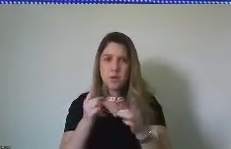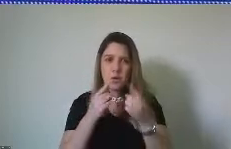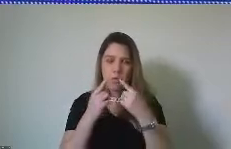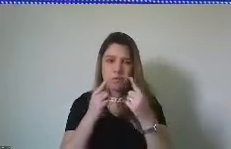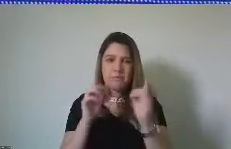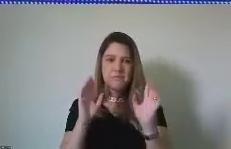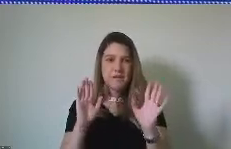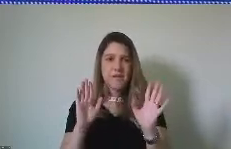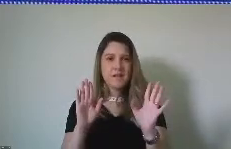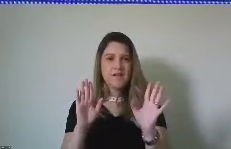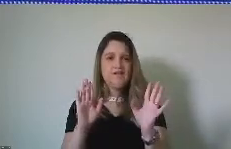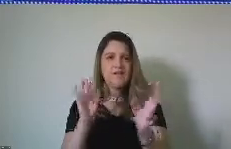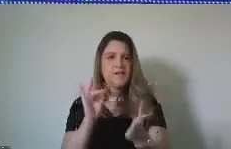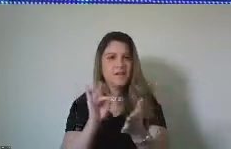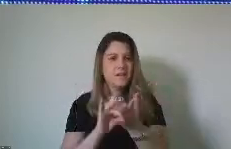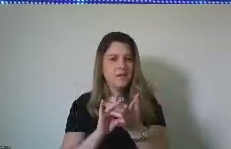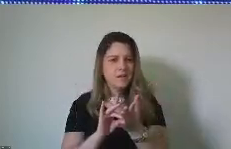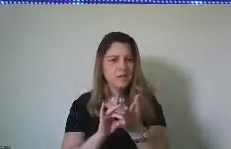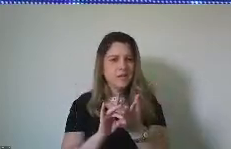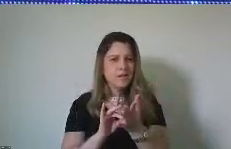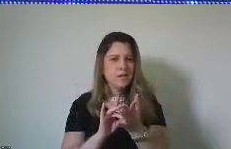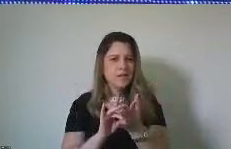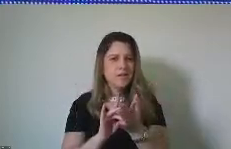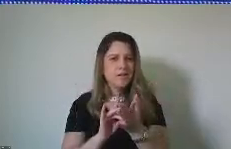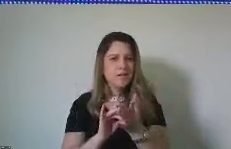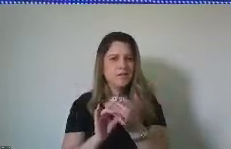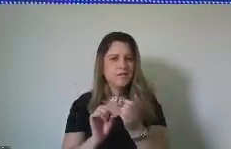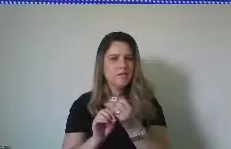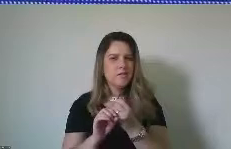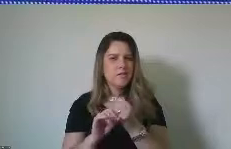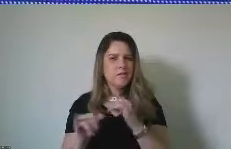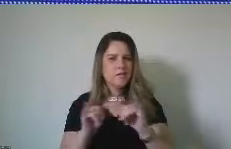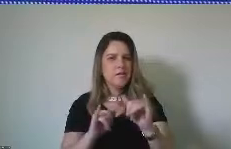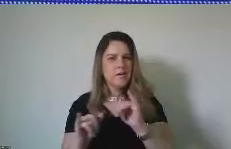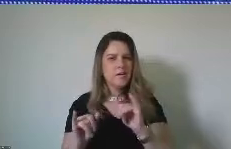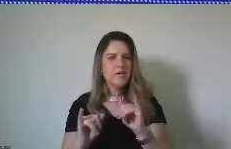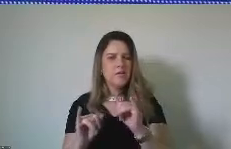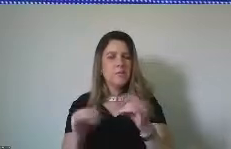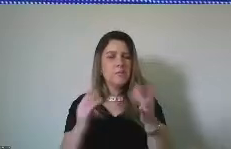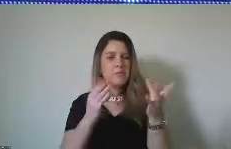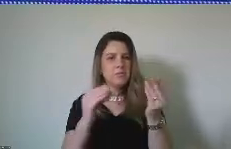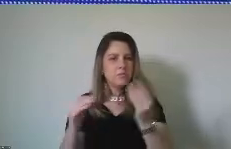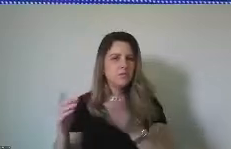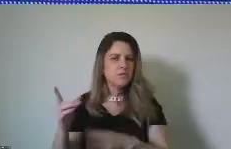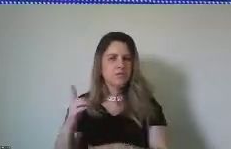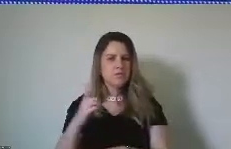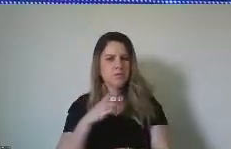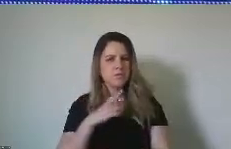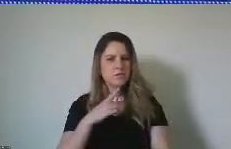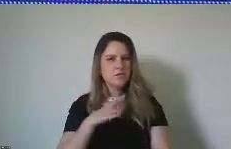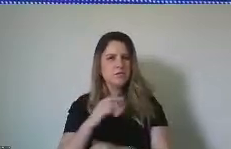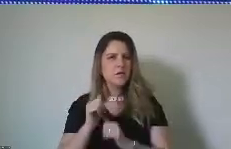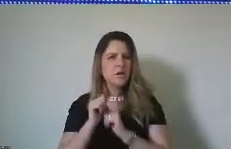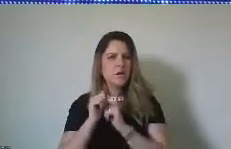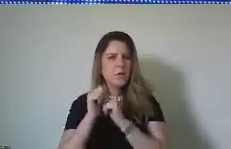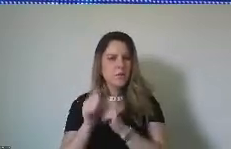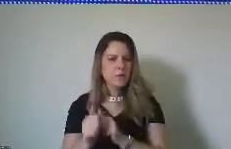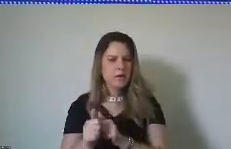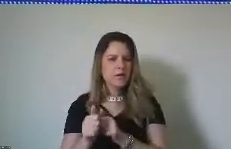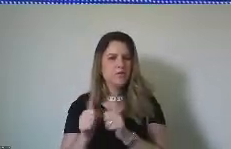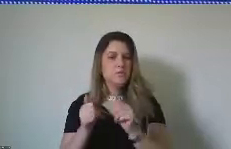adiantada com o ministério alguma percepção Mas é uma boa pergunta a gente vai estar acompanhante de perto